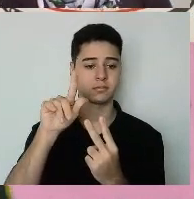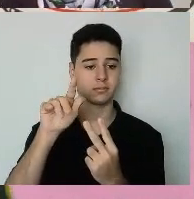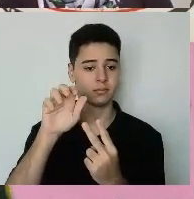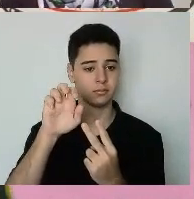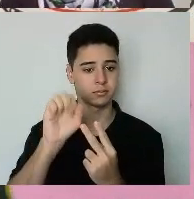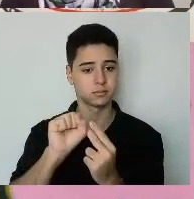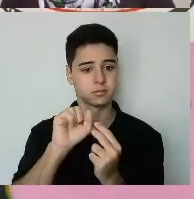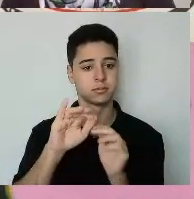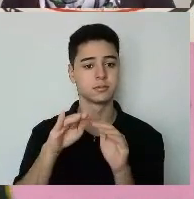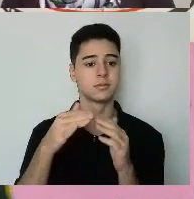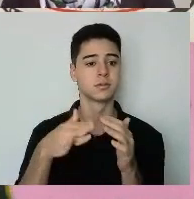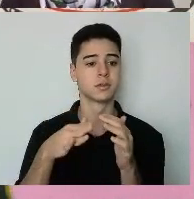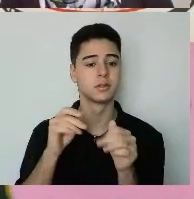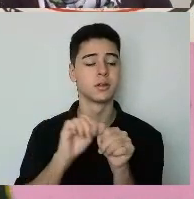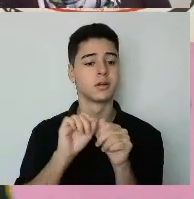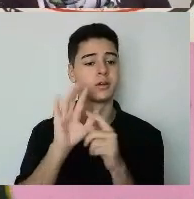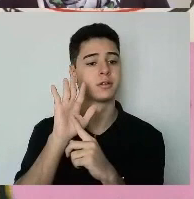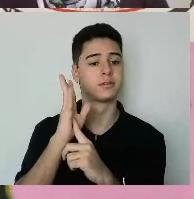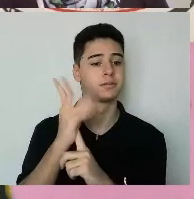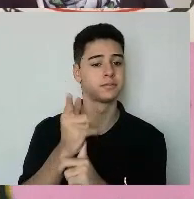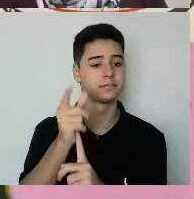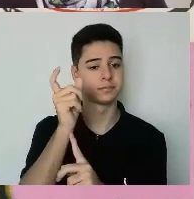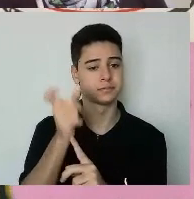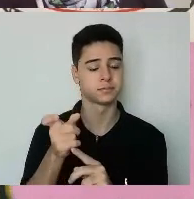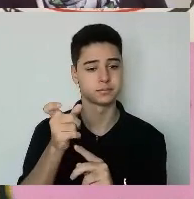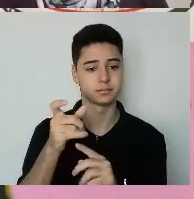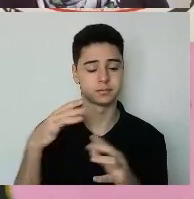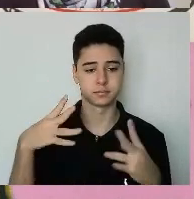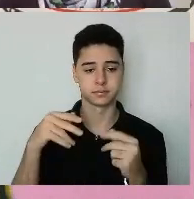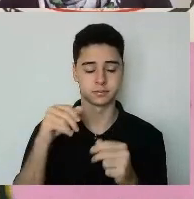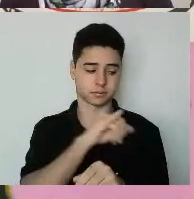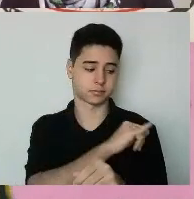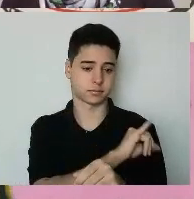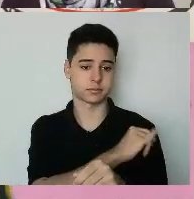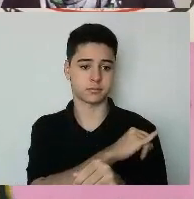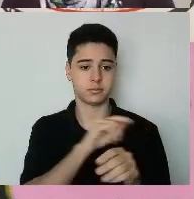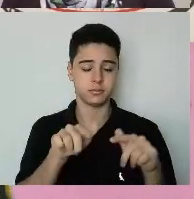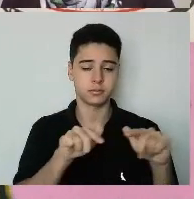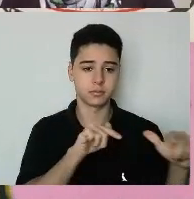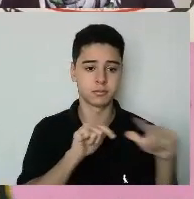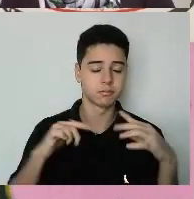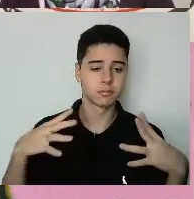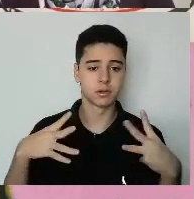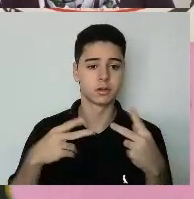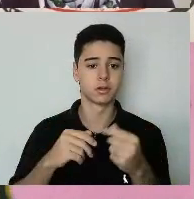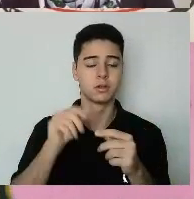que, que é um artista visual carioca, que trabalha com pintura e escultura.